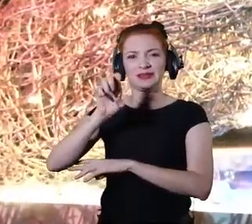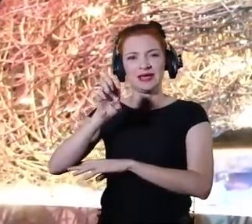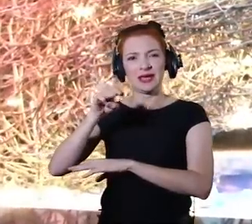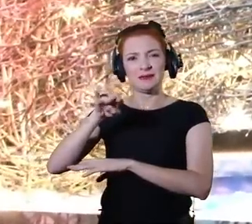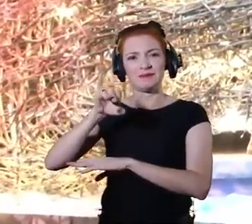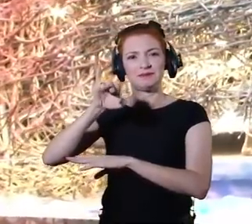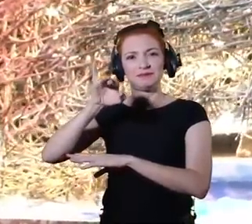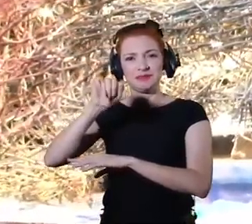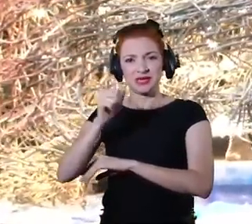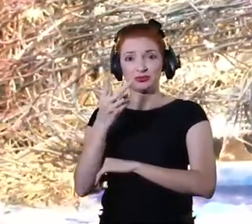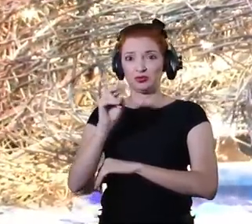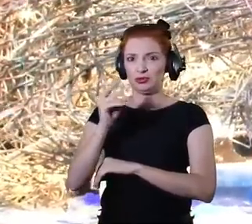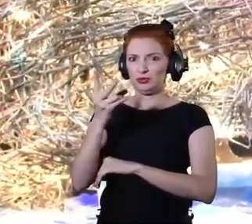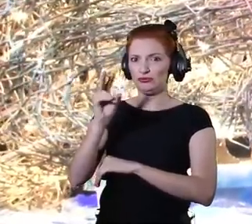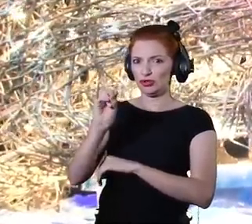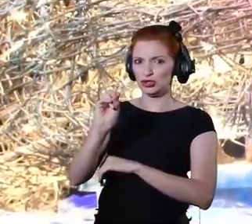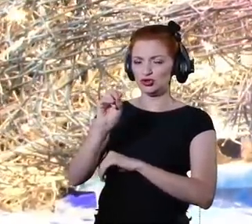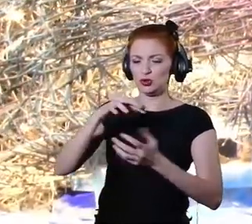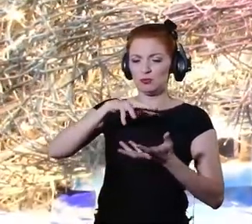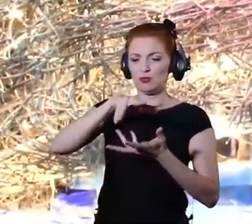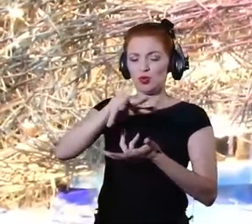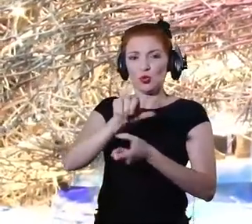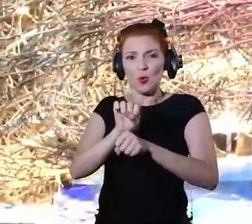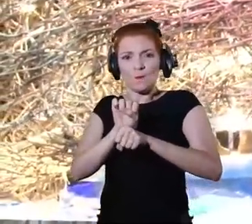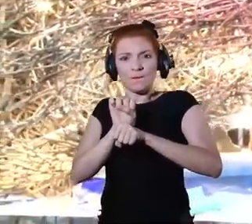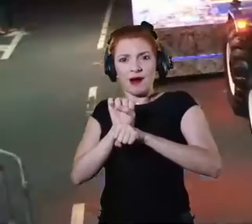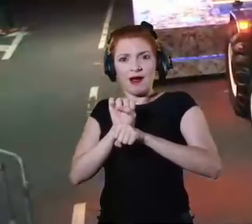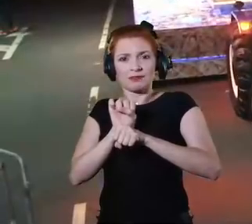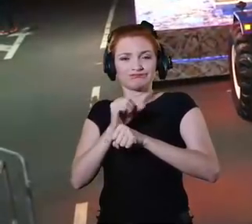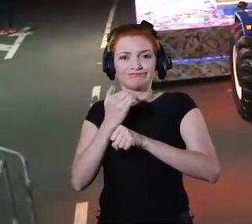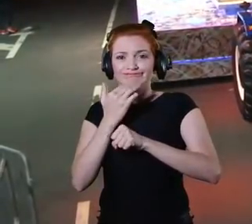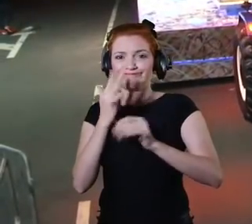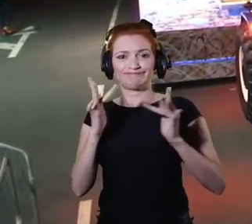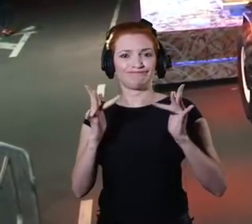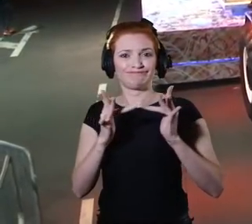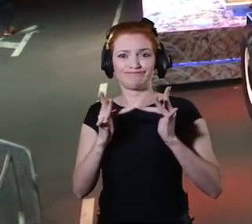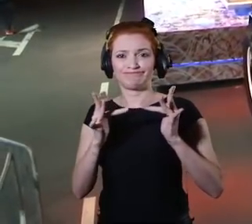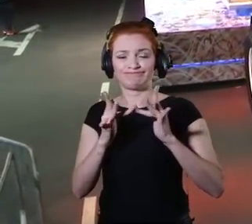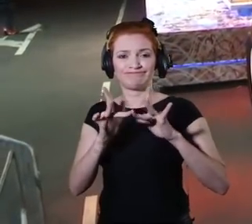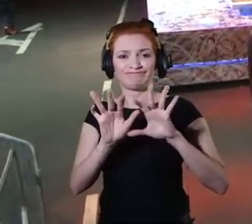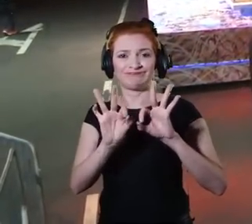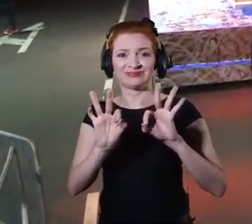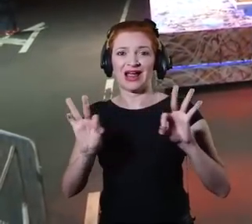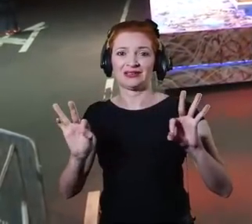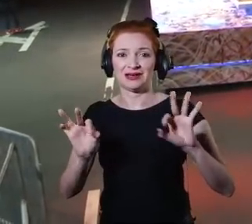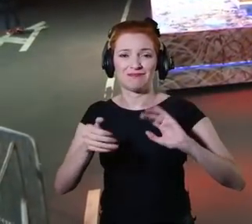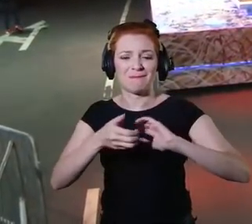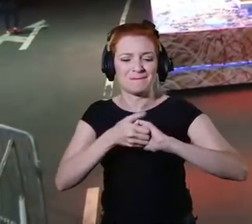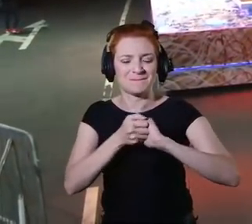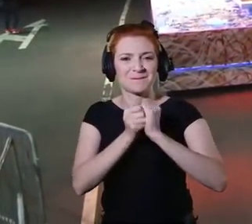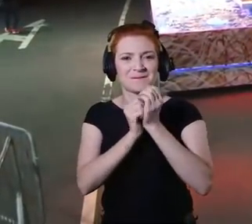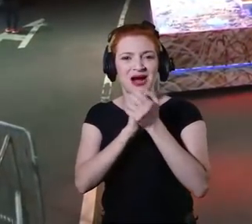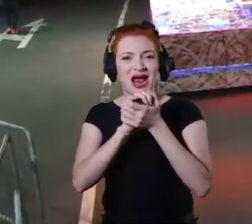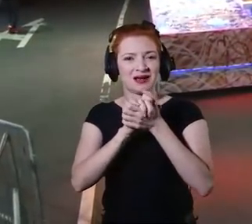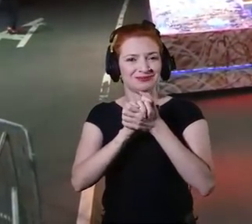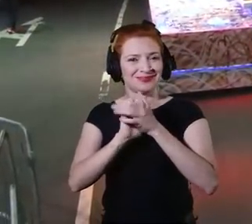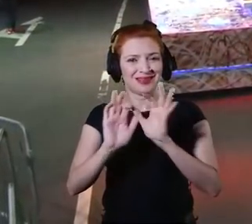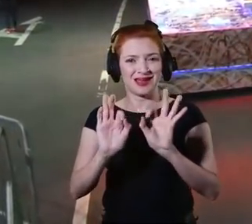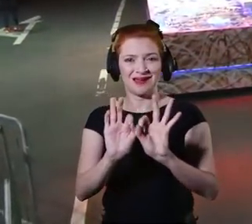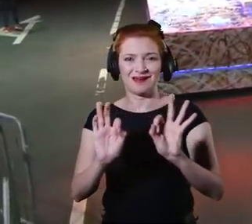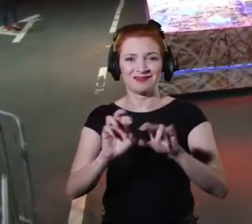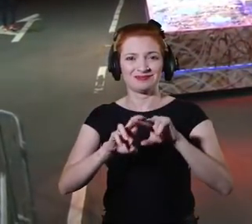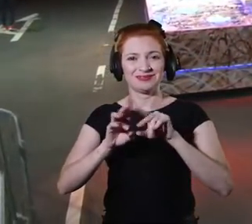em 2020, mãos não puderam se tocar. E foi preciso estar distante e confiar